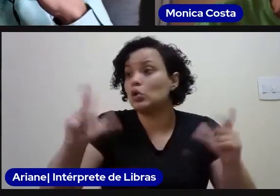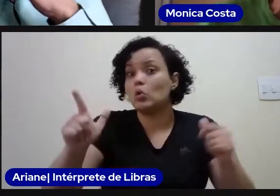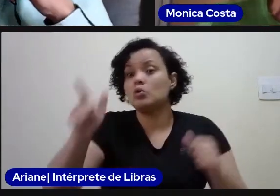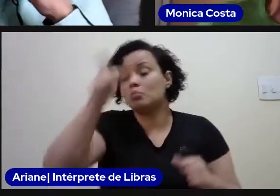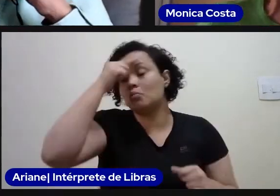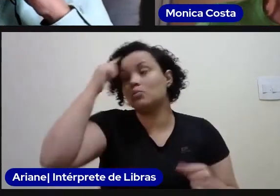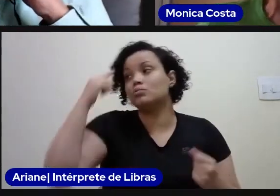Obrigado.